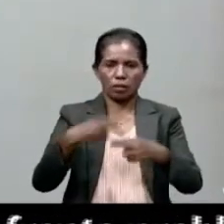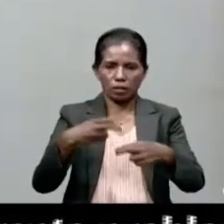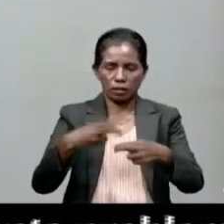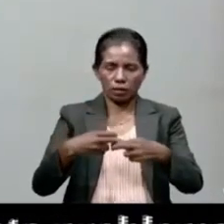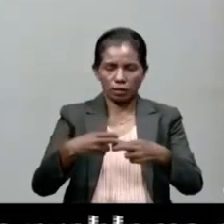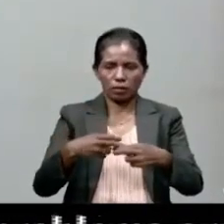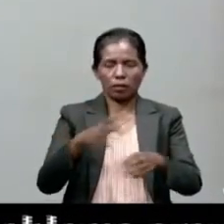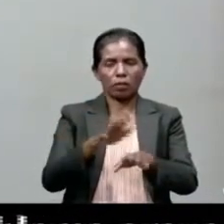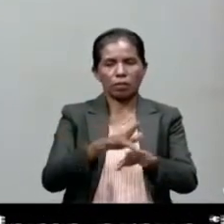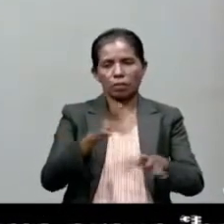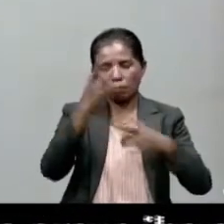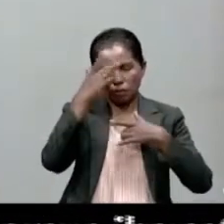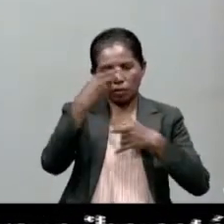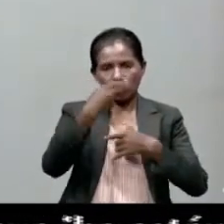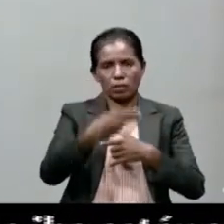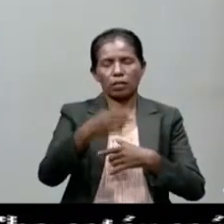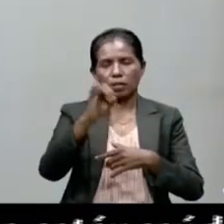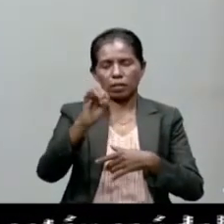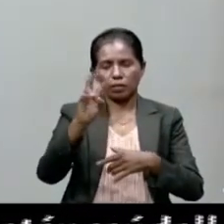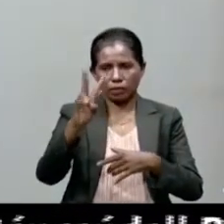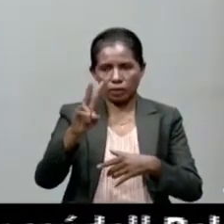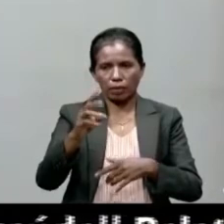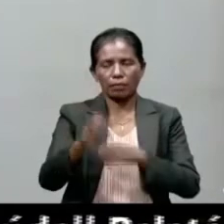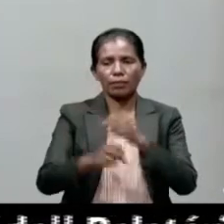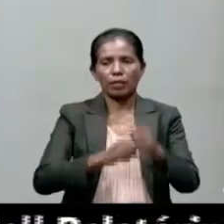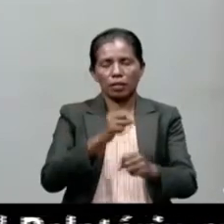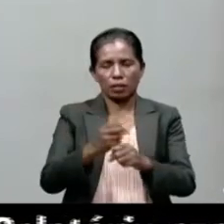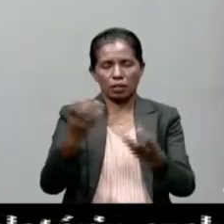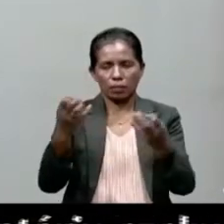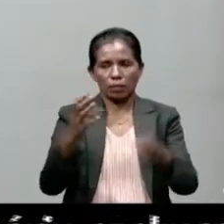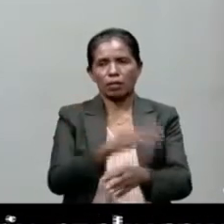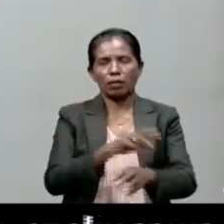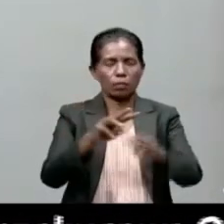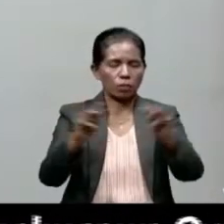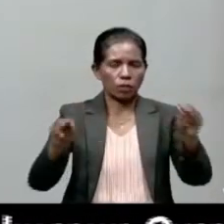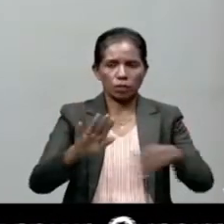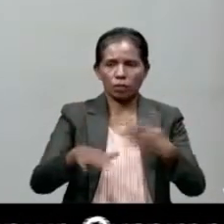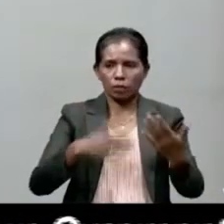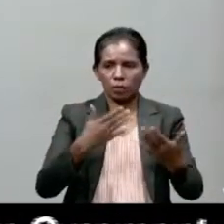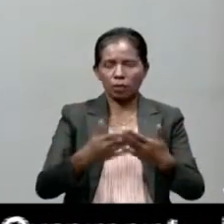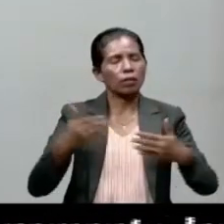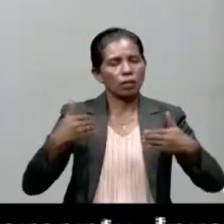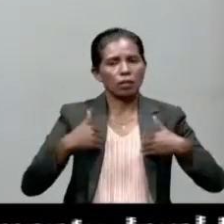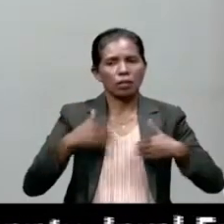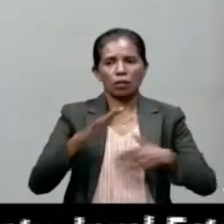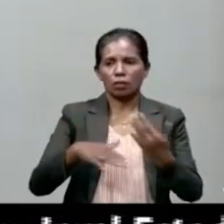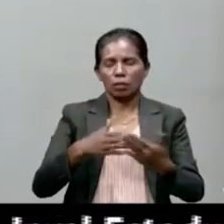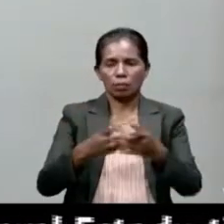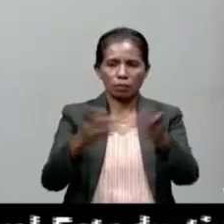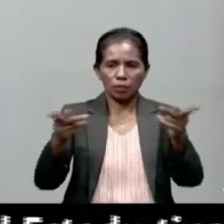transmissão aí bem aí tinha naru que era na ona jade quase município quase lemo hotona